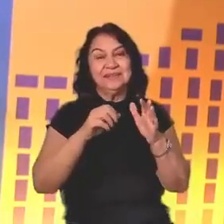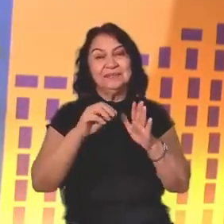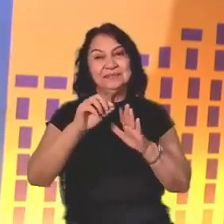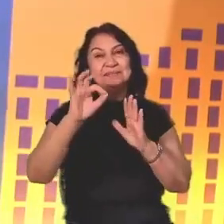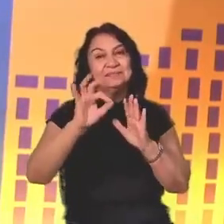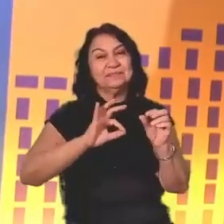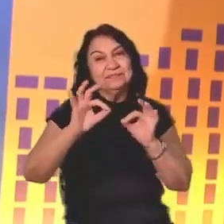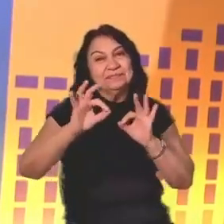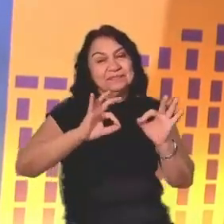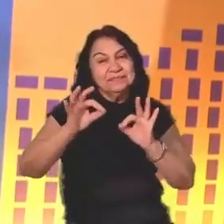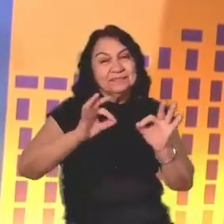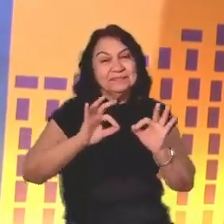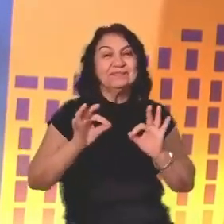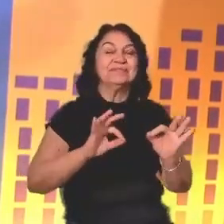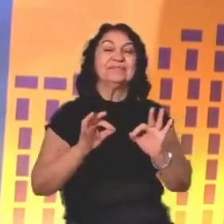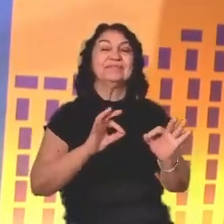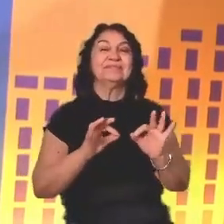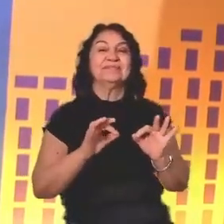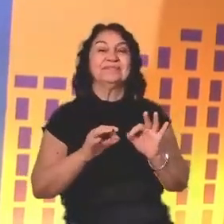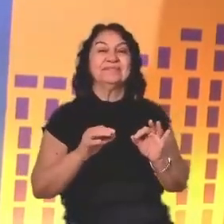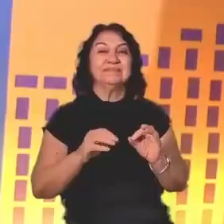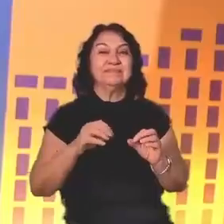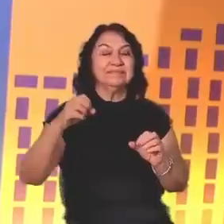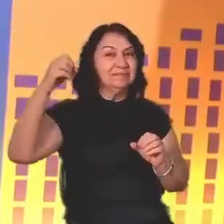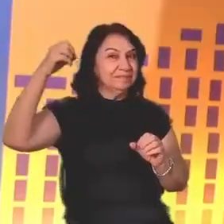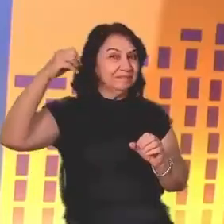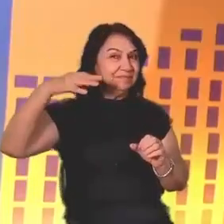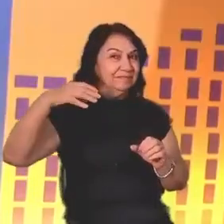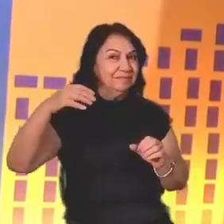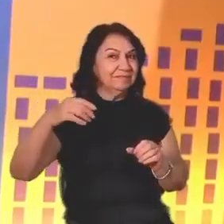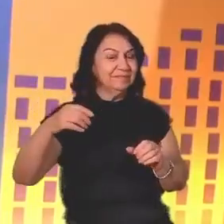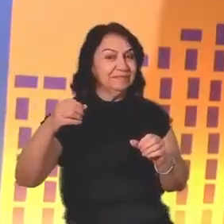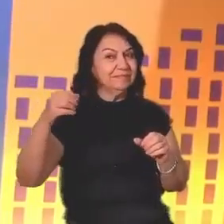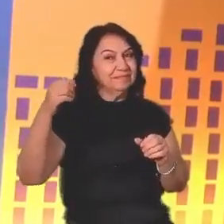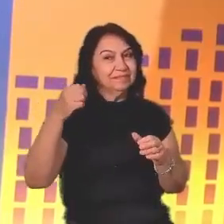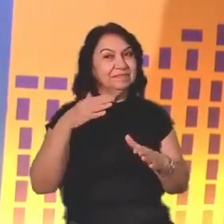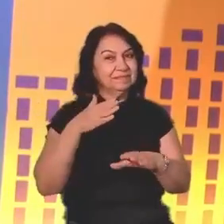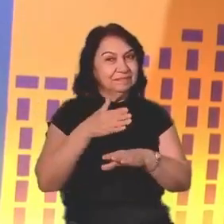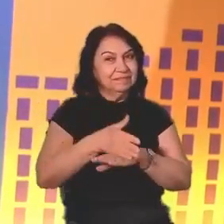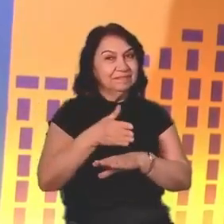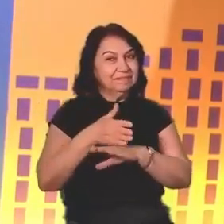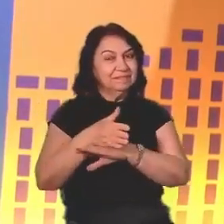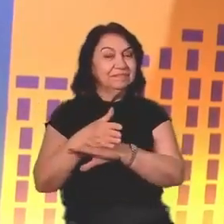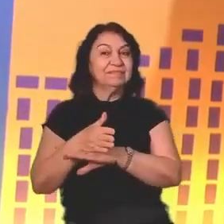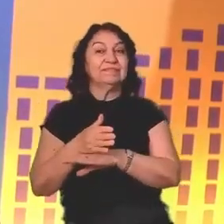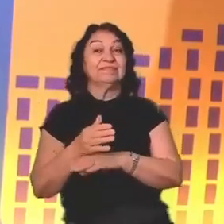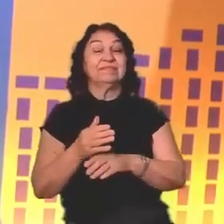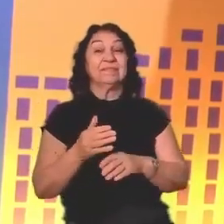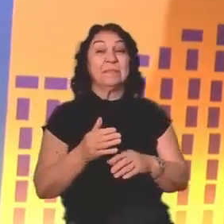que ele chegava em casa, quando eu ficava na casa dos outros assistindo televisão. Quando chegava, nunca tinha tido luz,